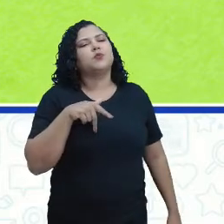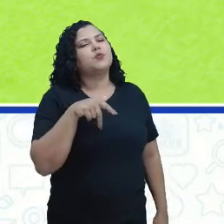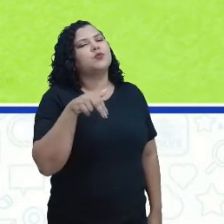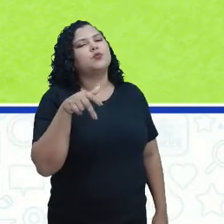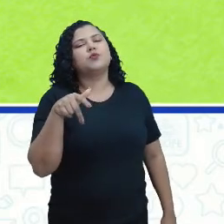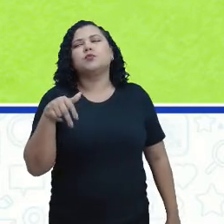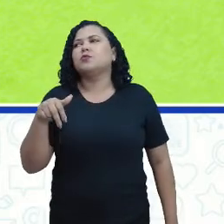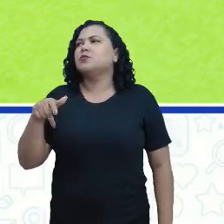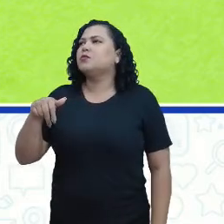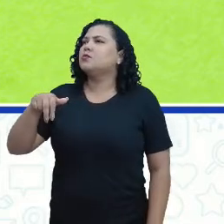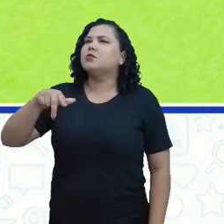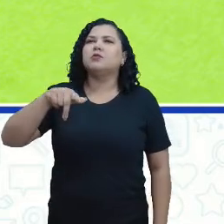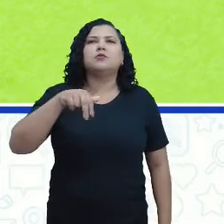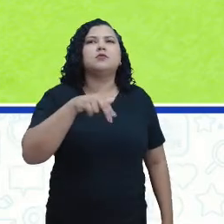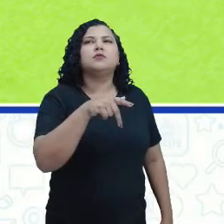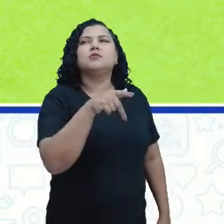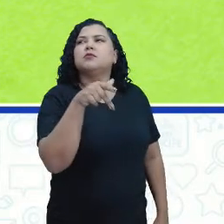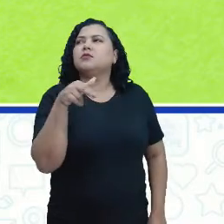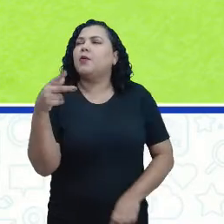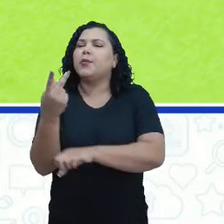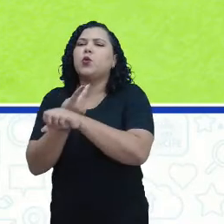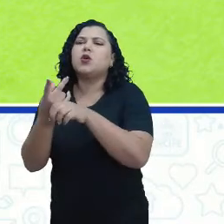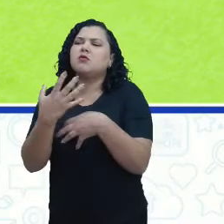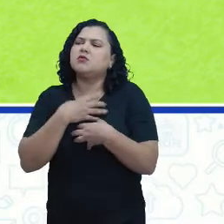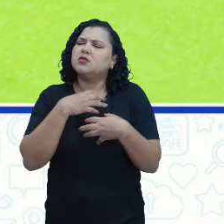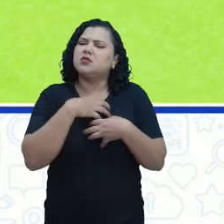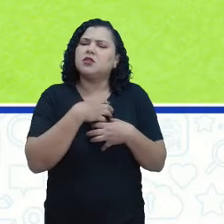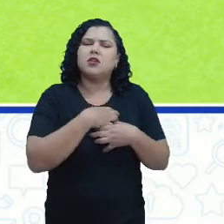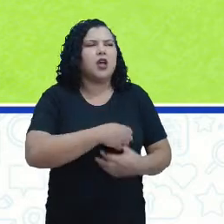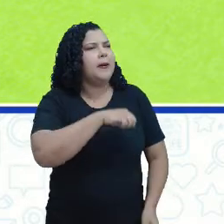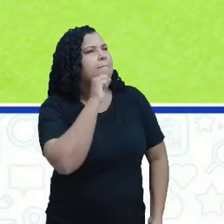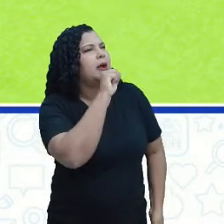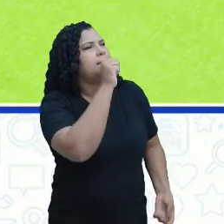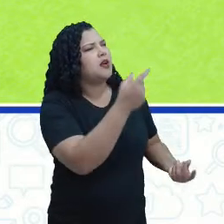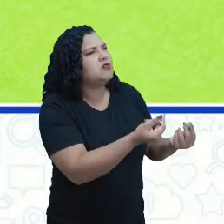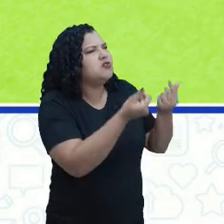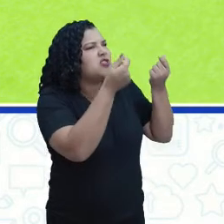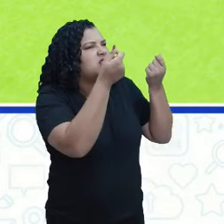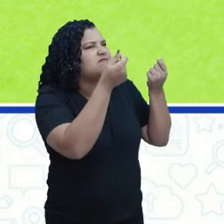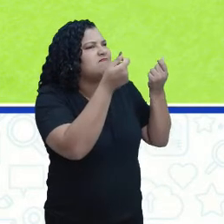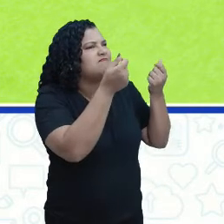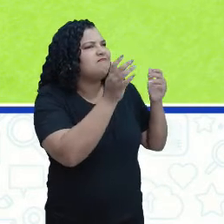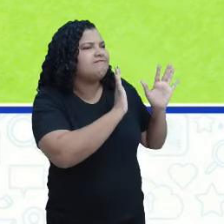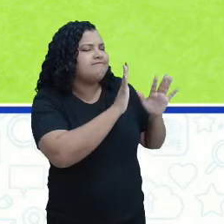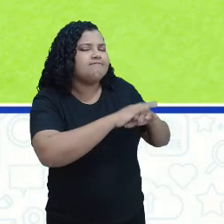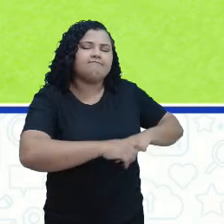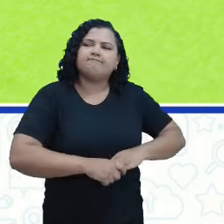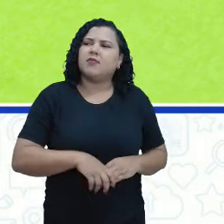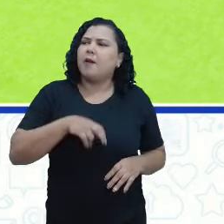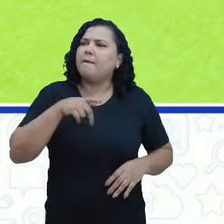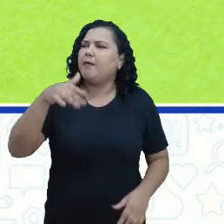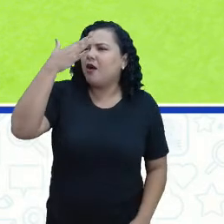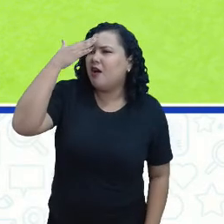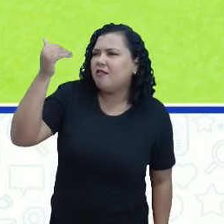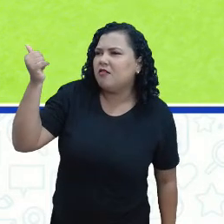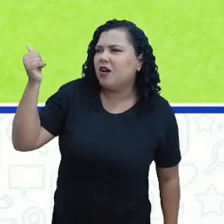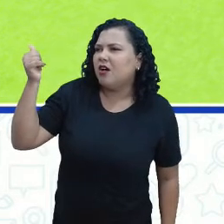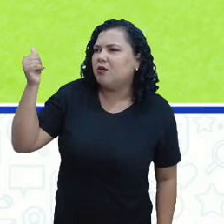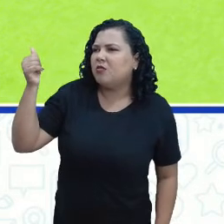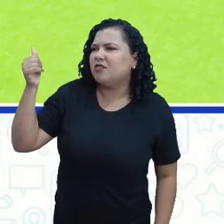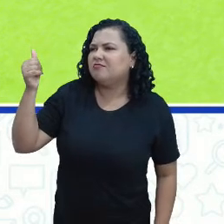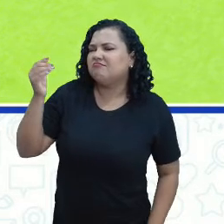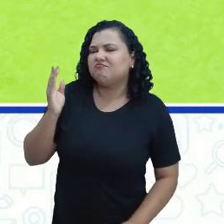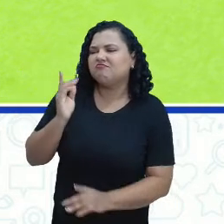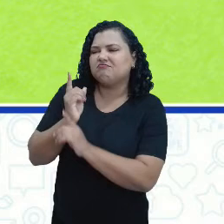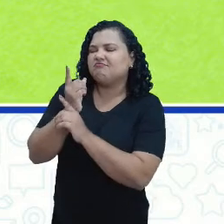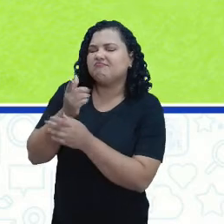signo. Bati na porta da fortuna, mandou dizer que não estava. Bati na porta da fama, falou que não